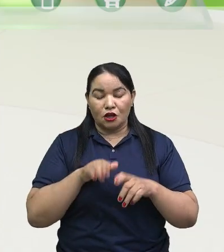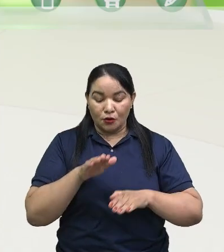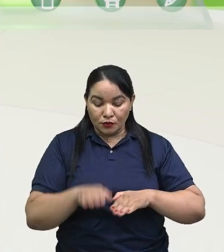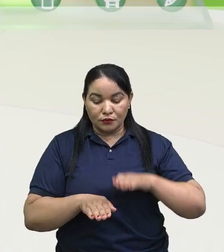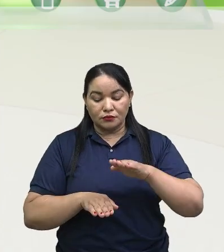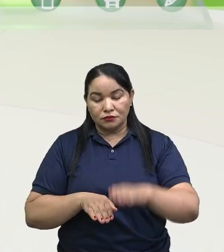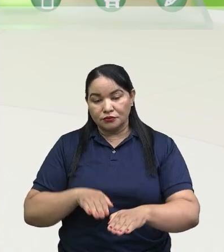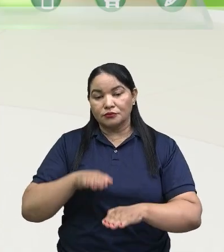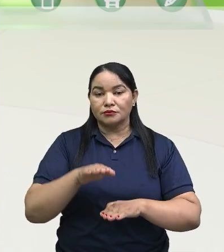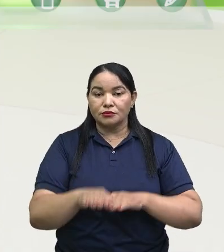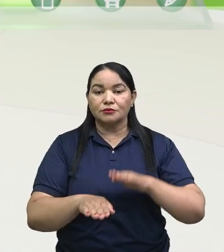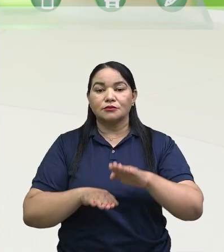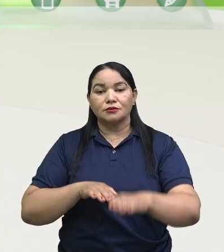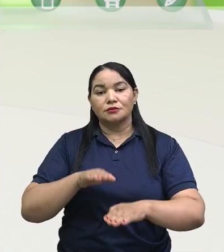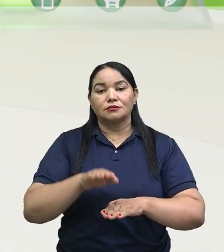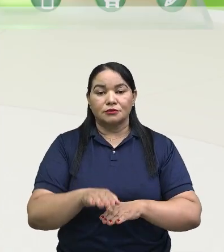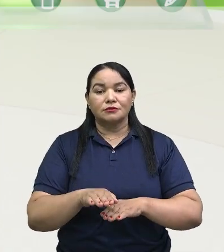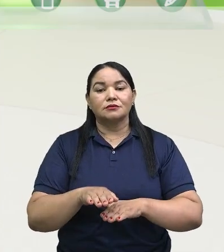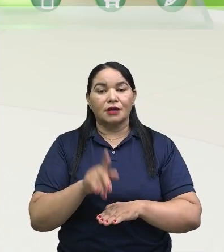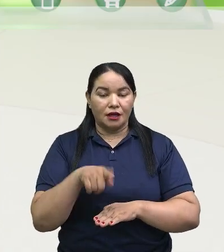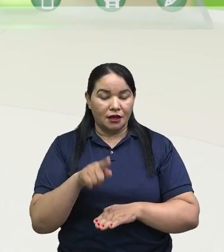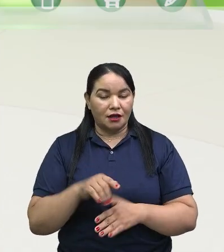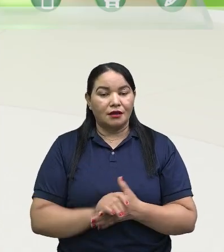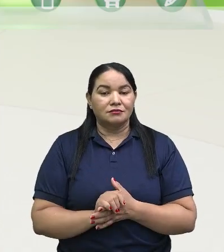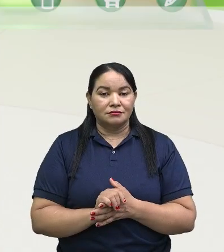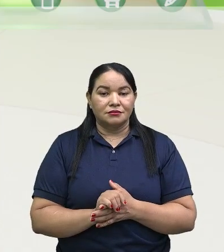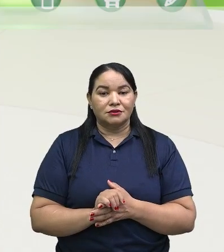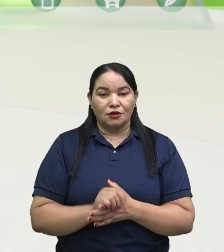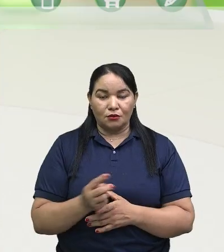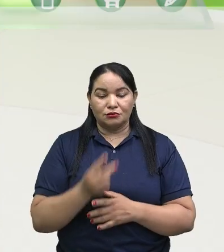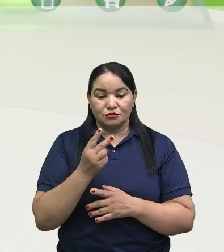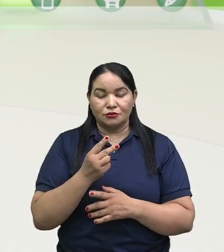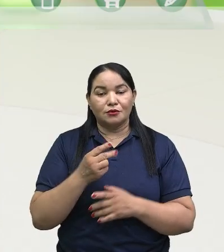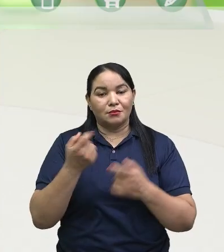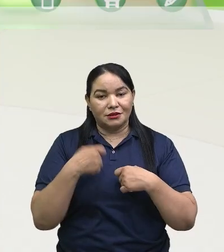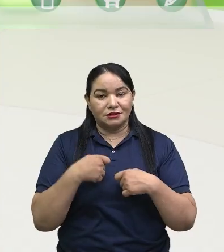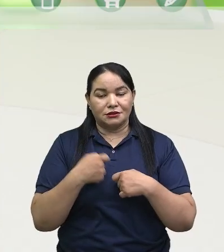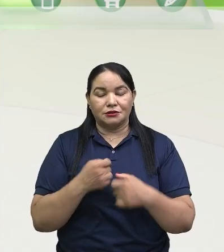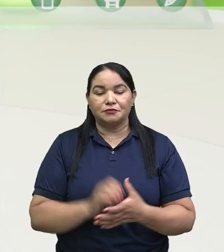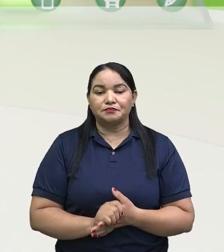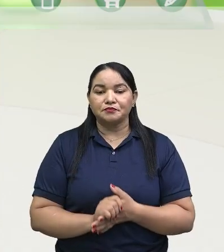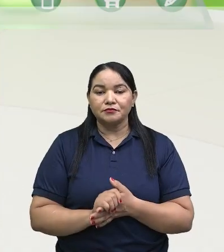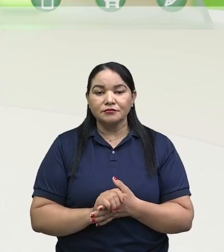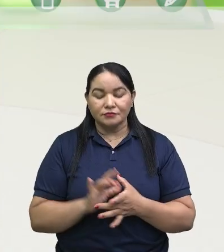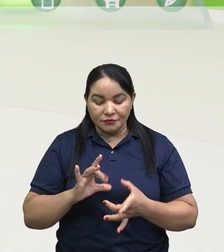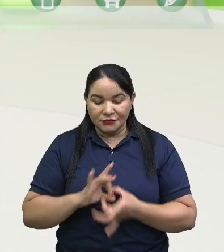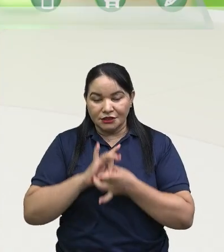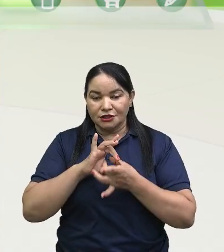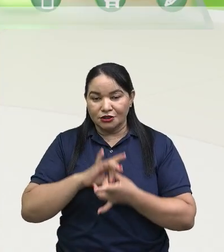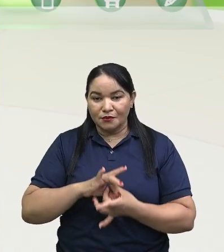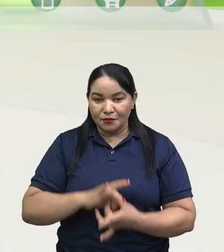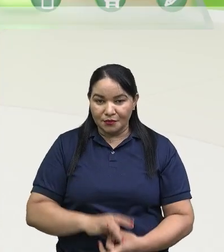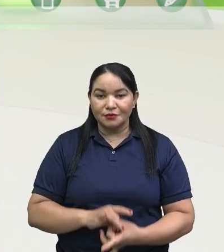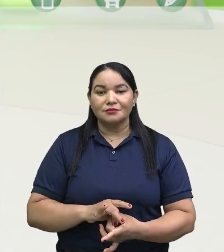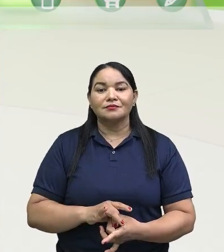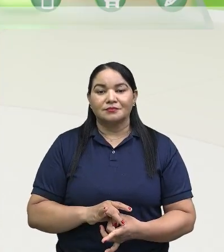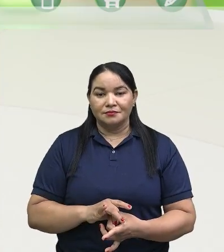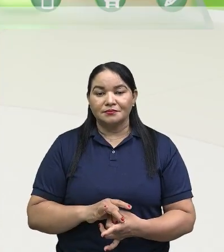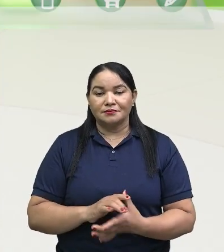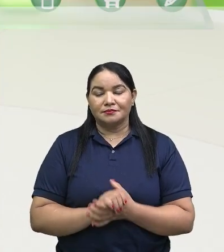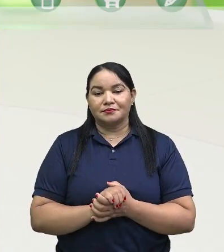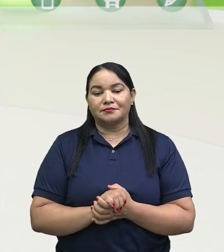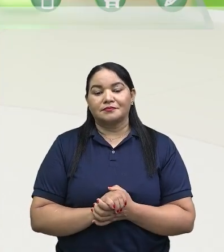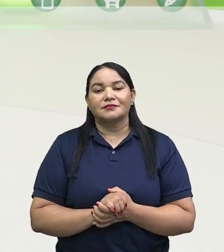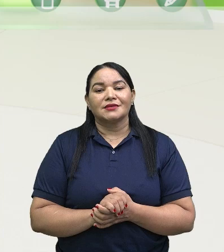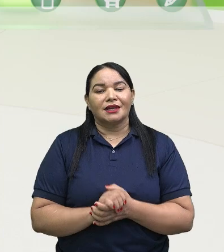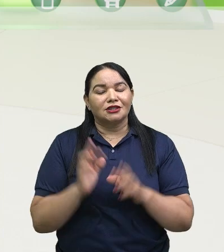movimento de andar, né, que está sendo realizado, porque ocorre essa relação, né, essa integração do sistema